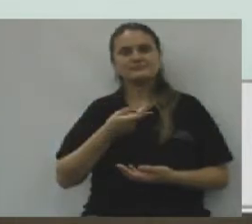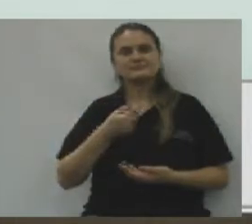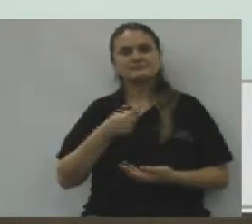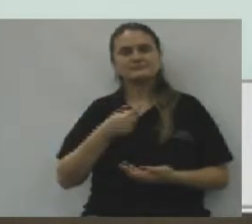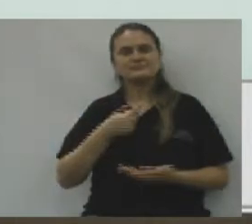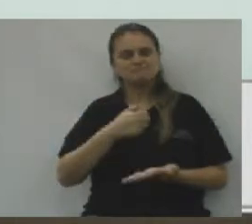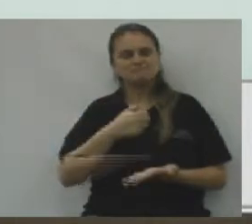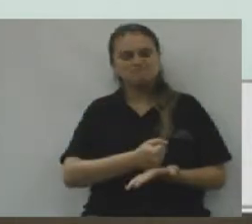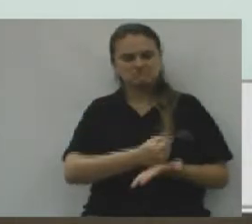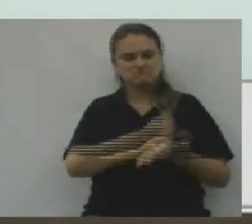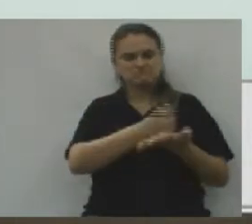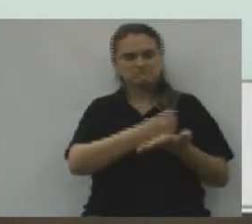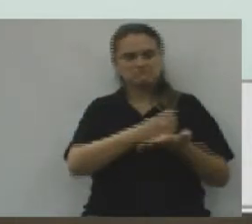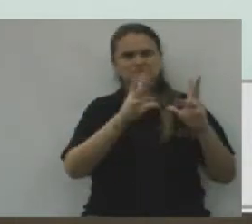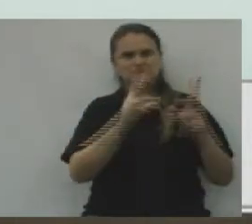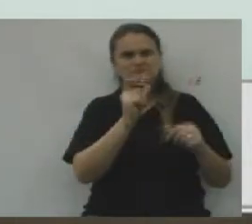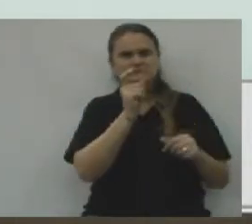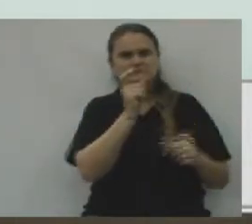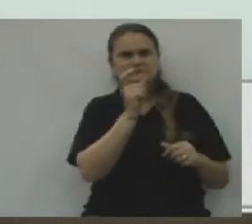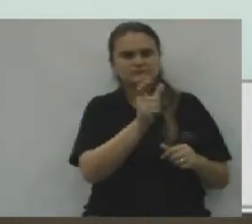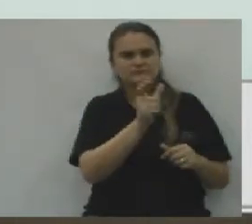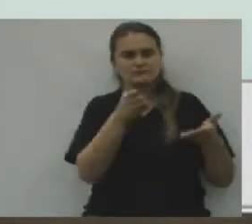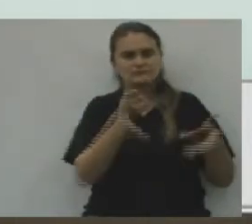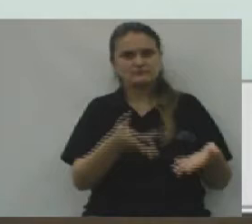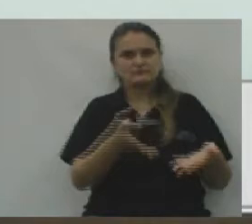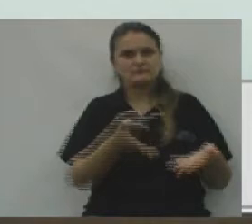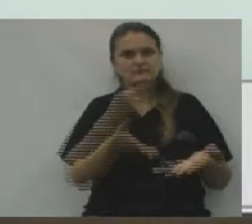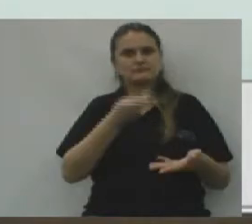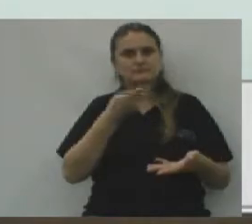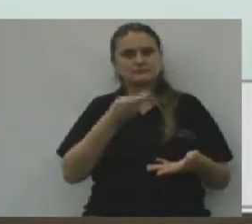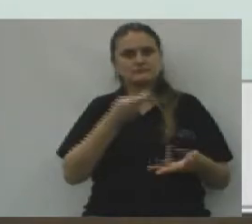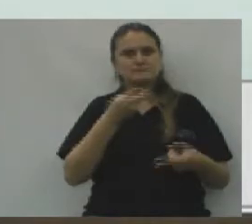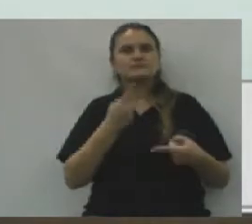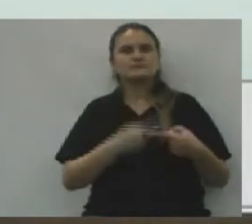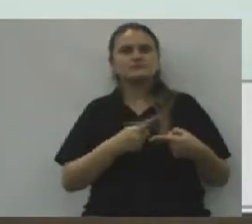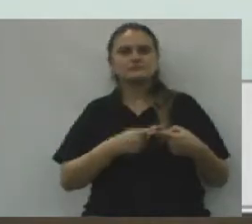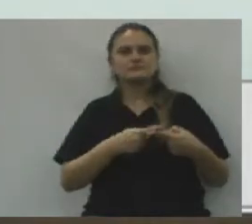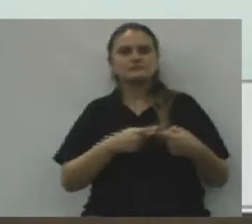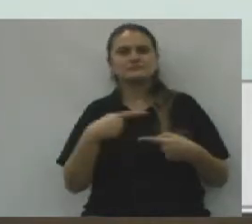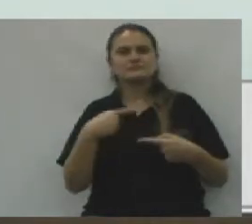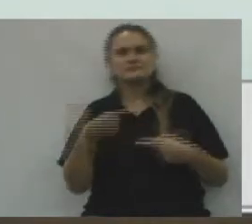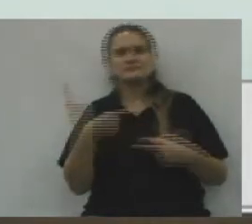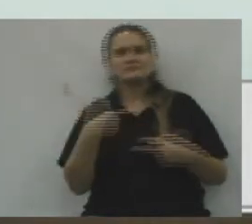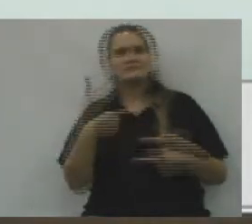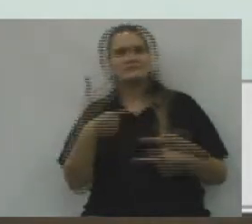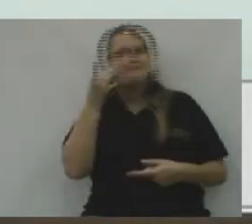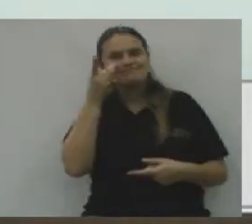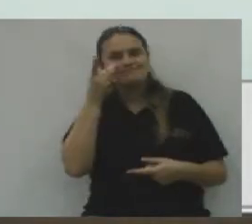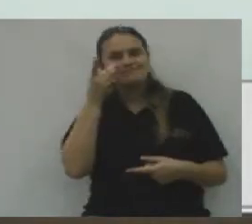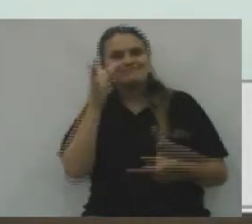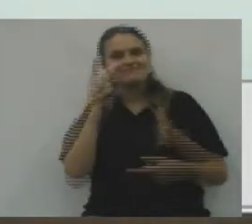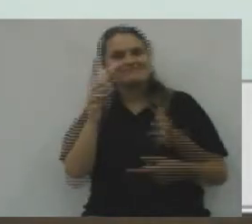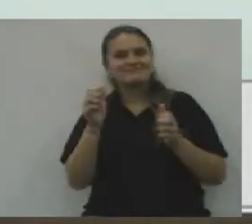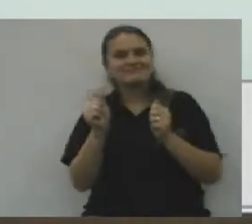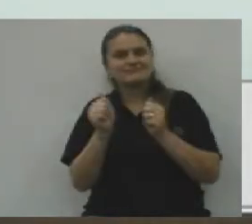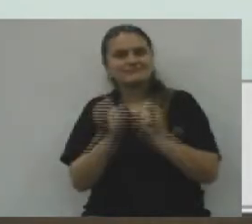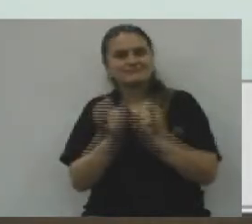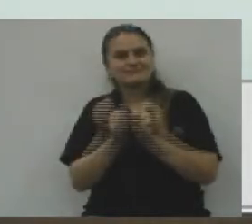sua palavra na tribuna, porque vivenciamos em loco todas